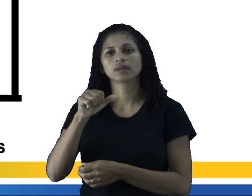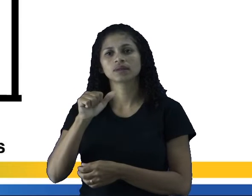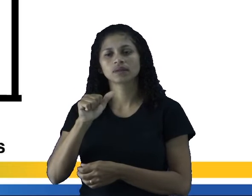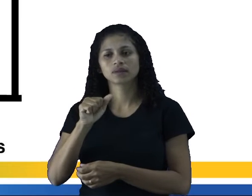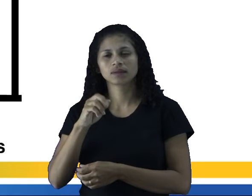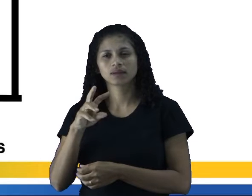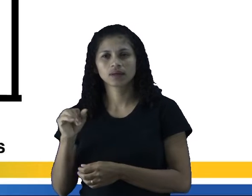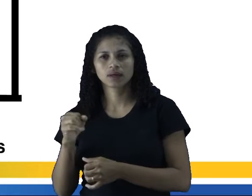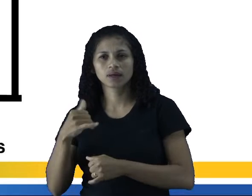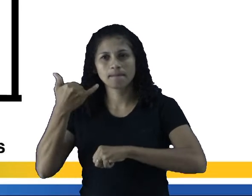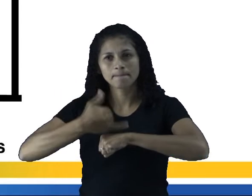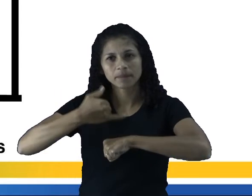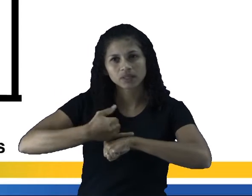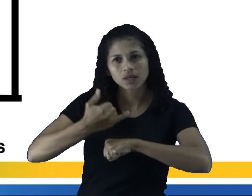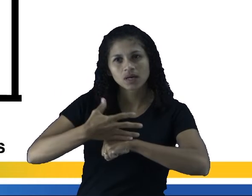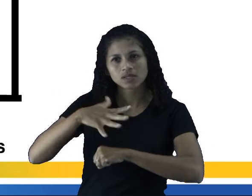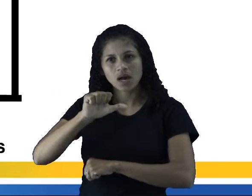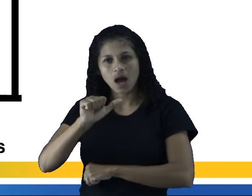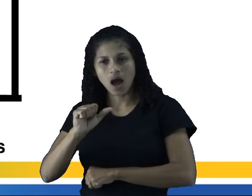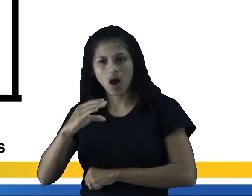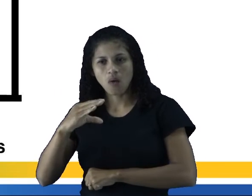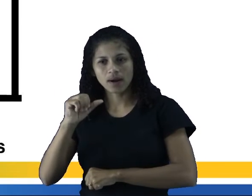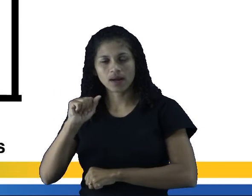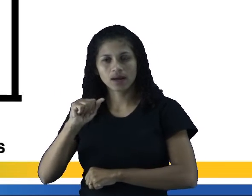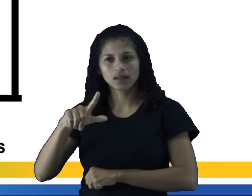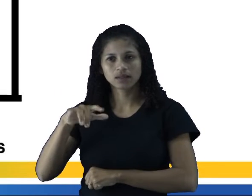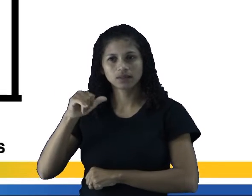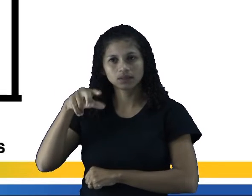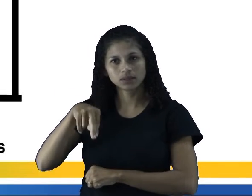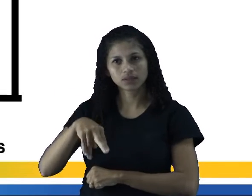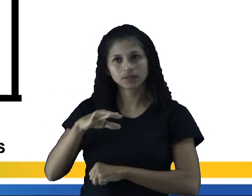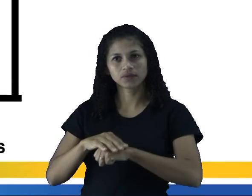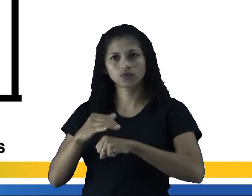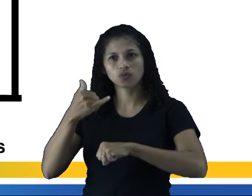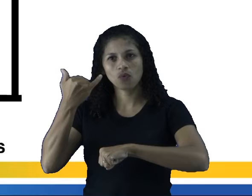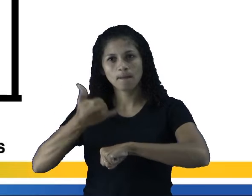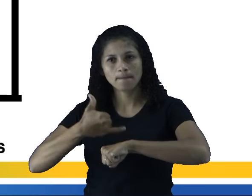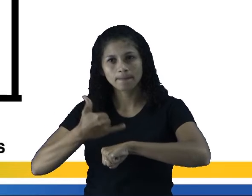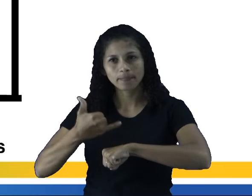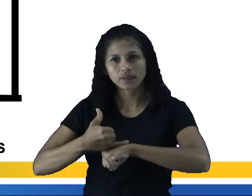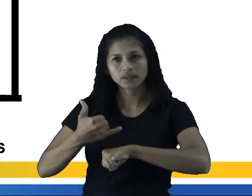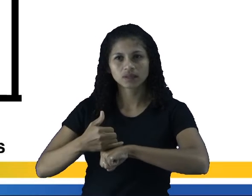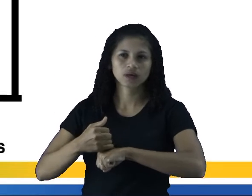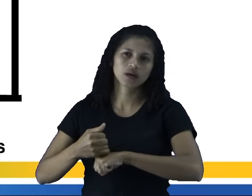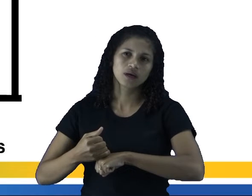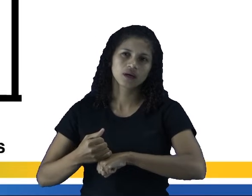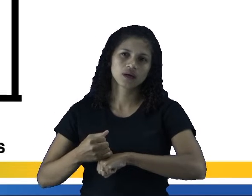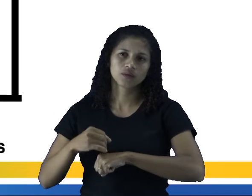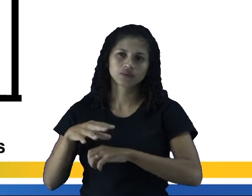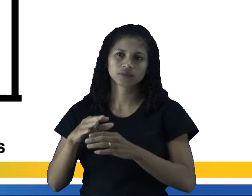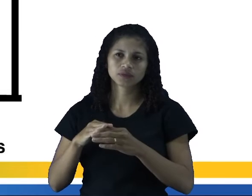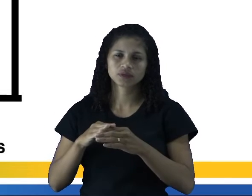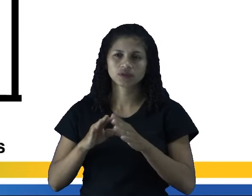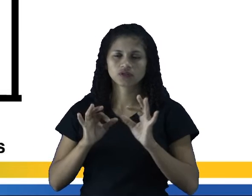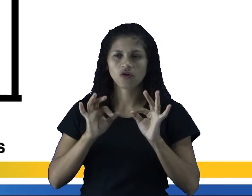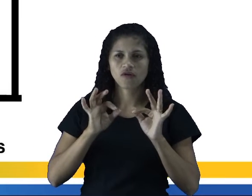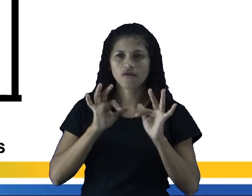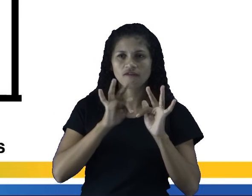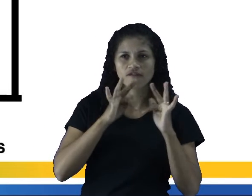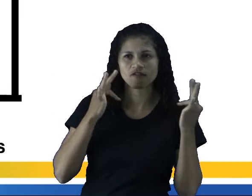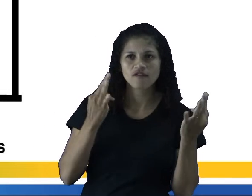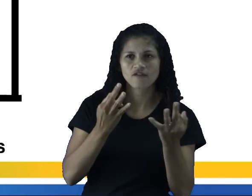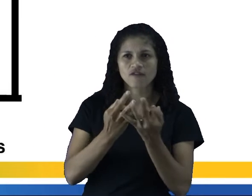terrosos, aí a gente tem a família do boro, a família do carbono, a família ali do nitrogênio,